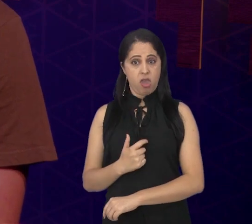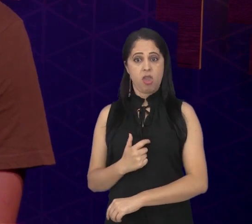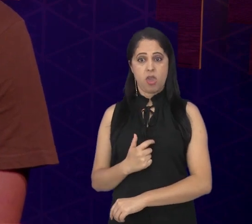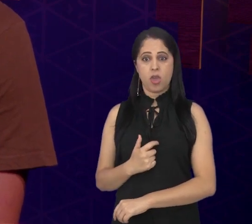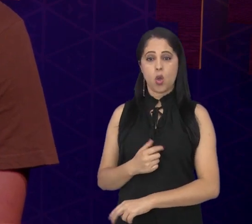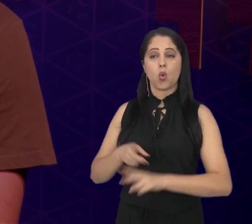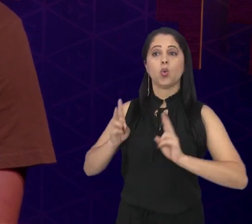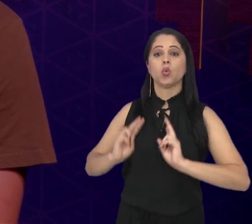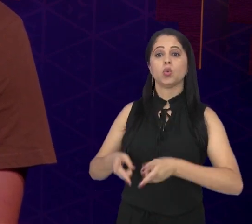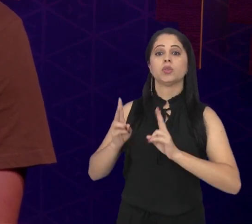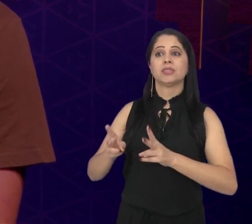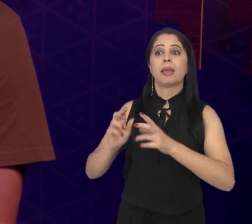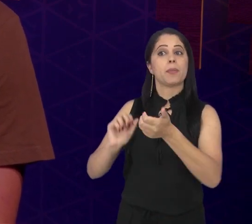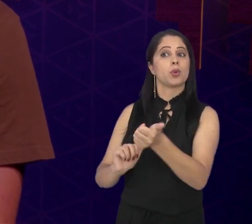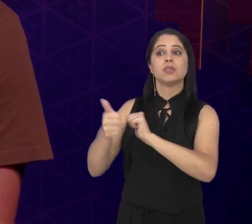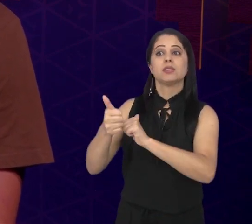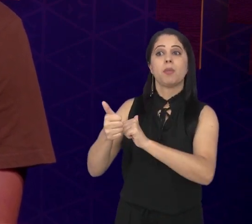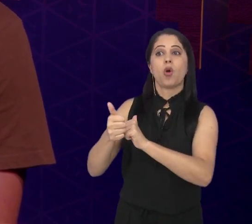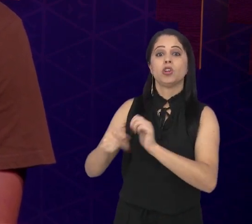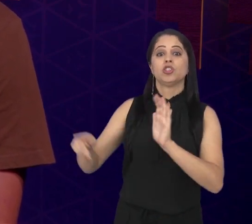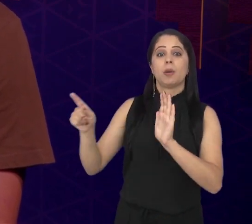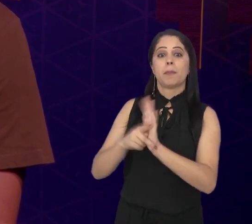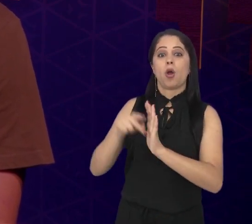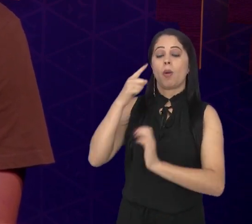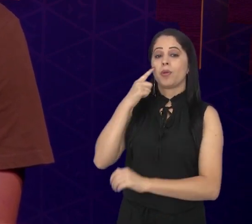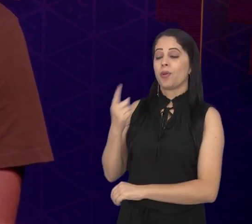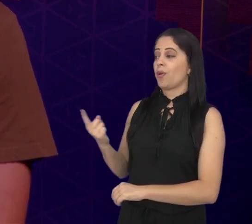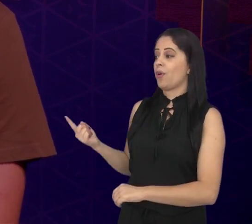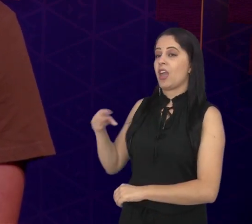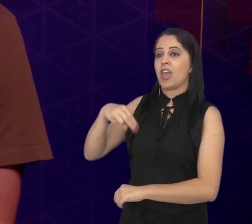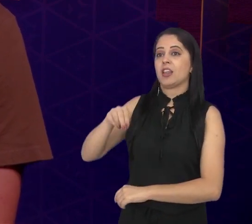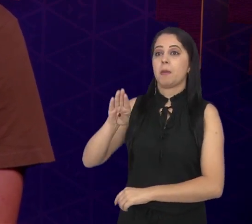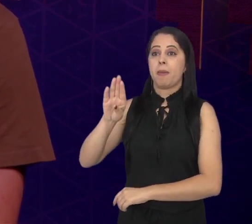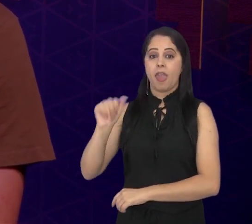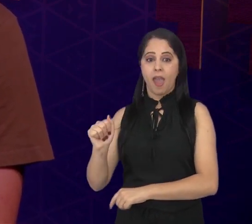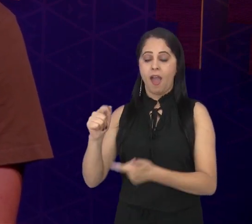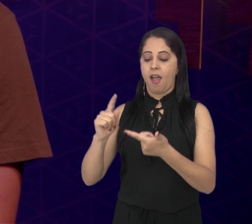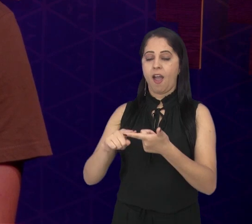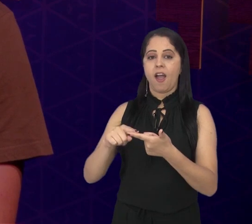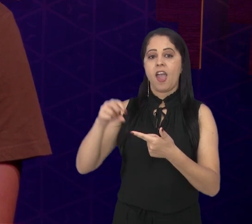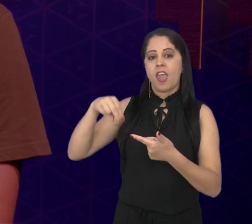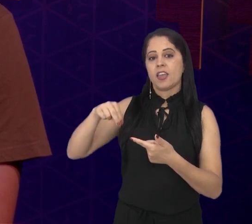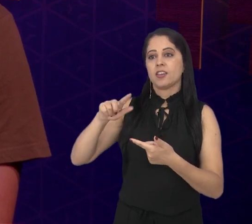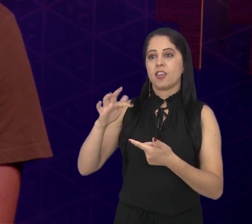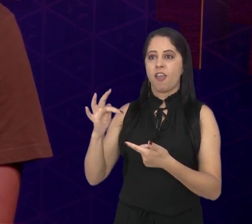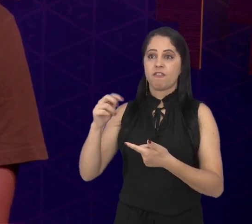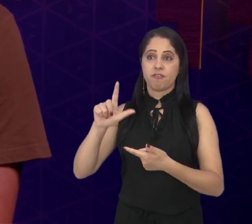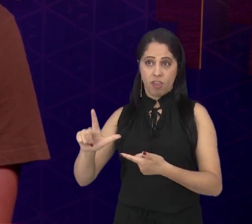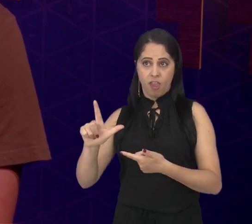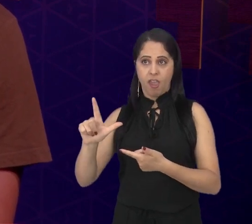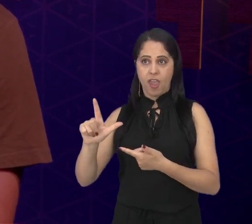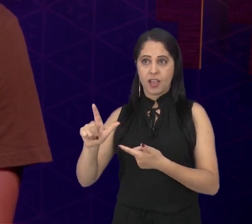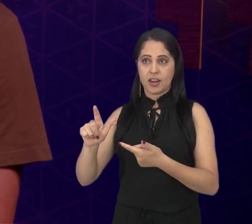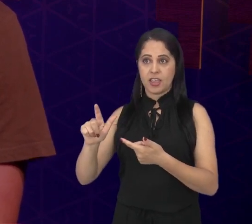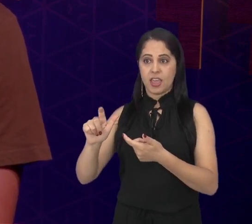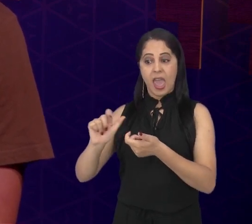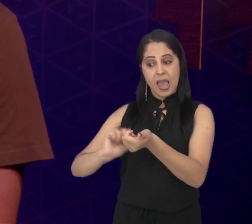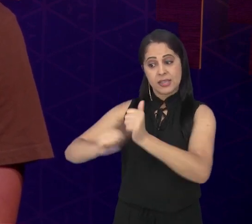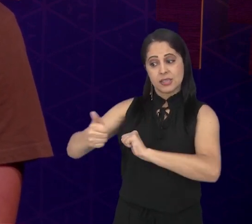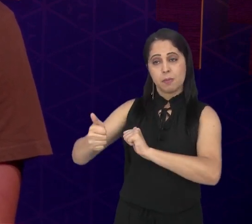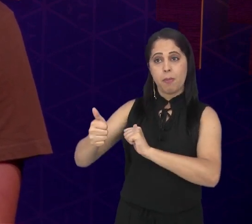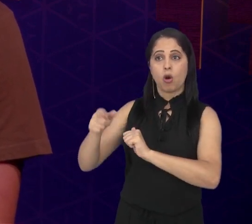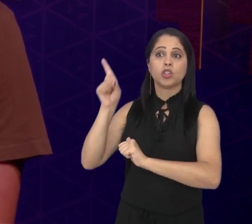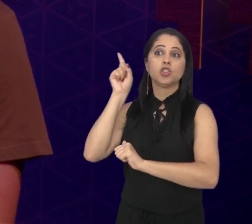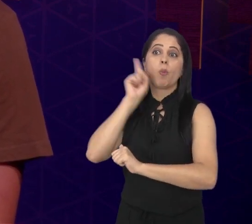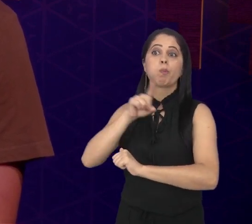eu me incluo nisso, que acompanha, por exemplo, o esporte norte-americano, sabe? NBA, NFL, né? Futebol americano,